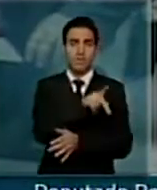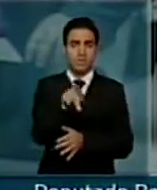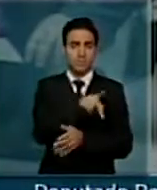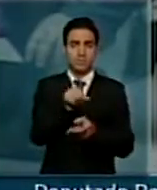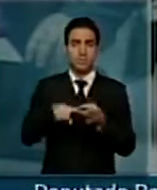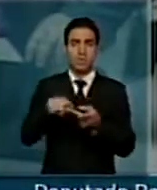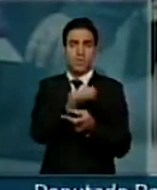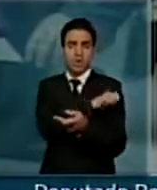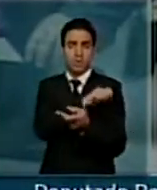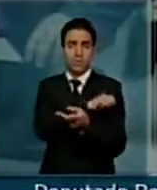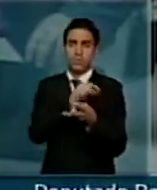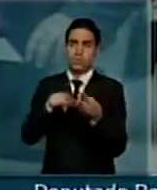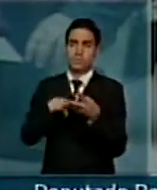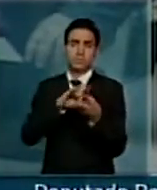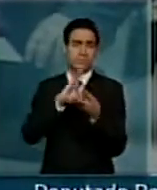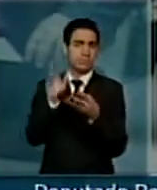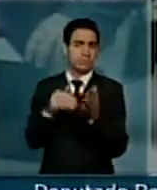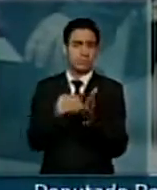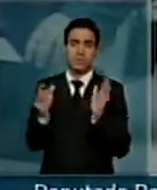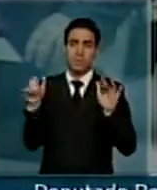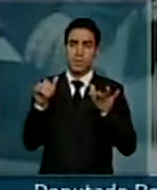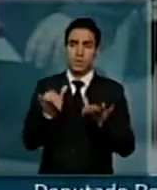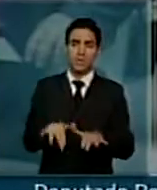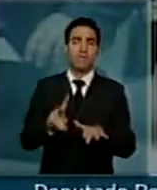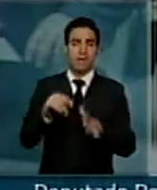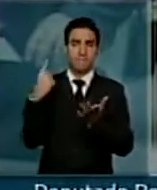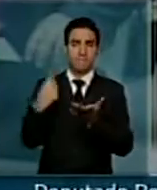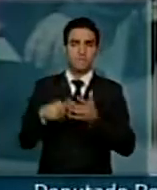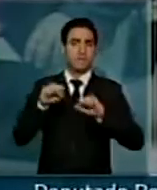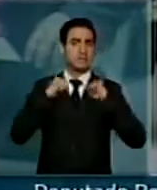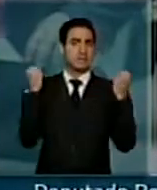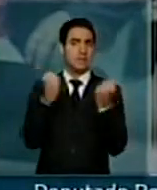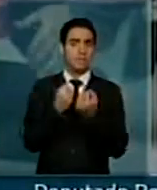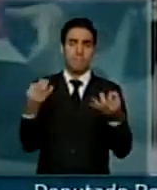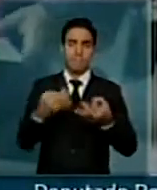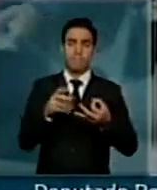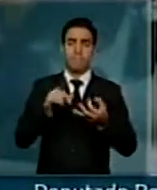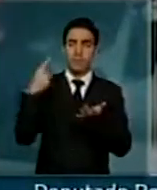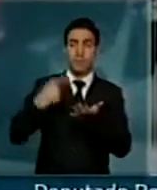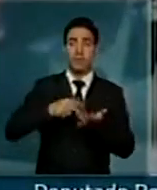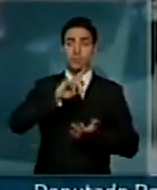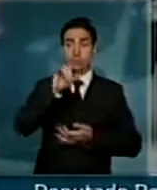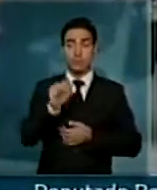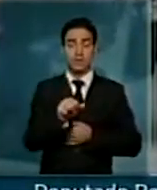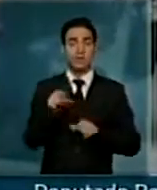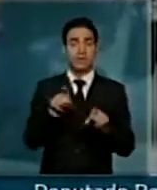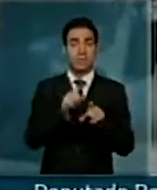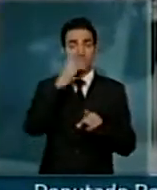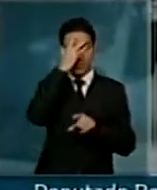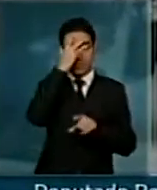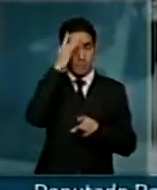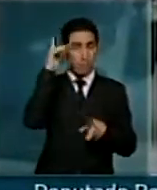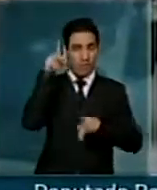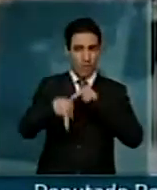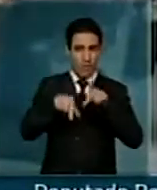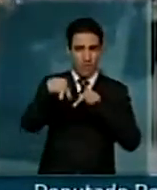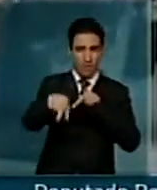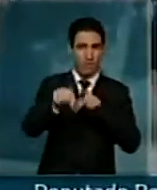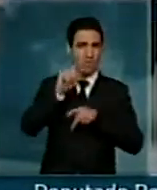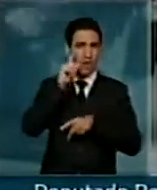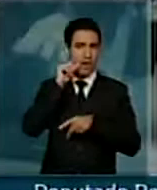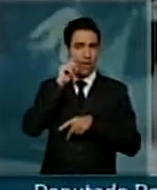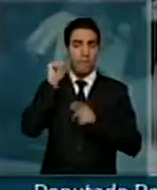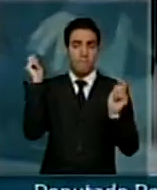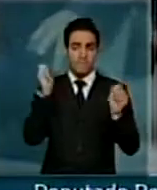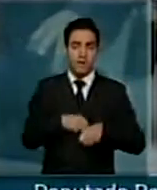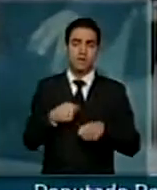professores, estudantes, para que possamos fazer lá um grande evento, marcar a data e para que o povo alagoano, a sociedade civil alagoana,